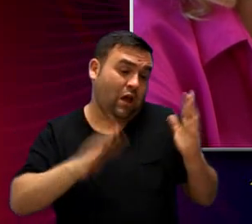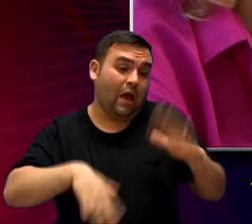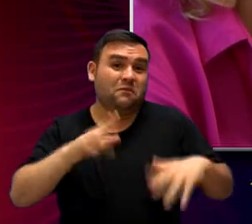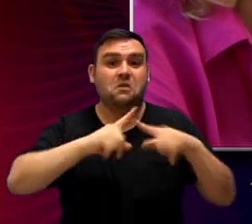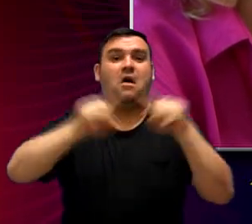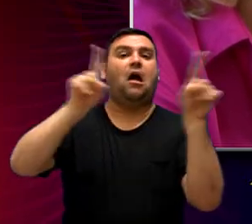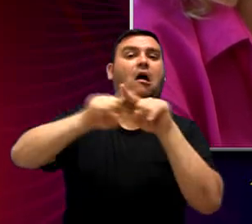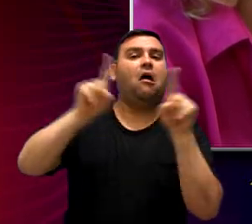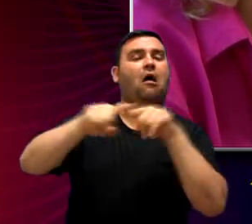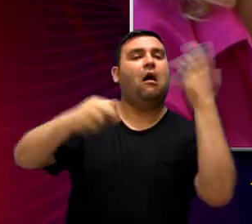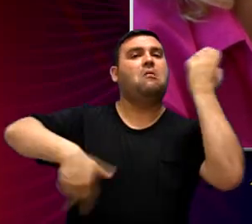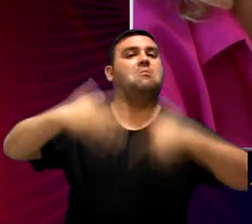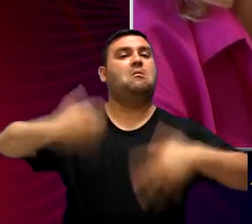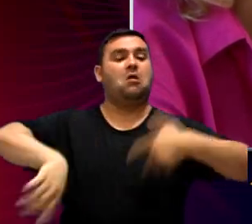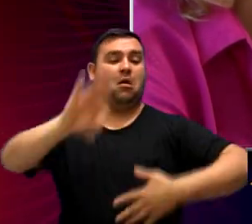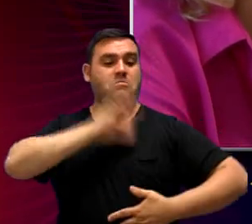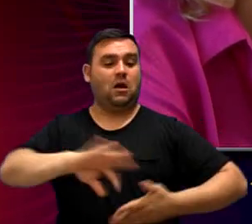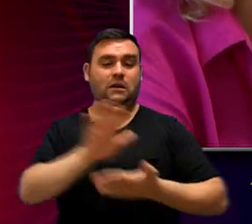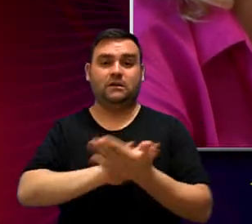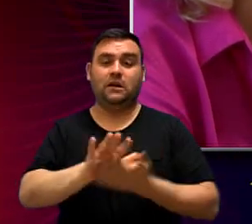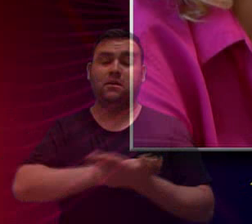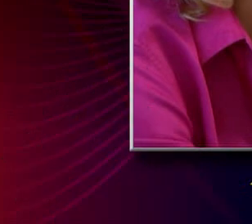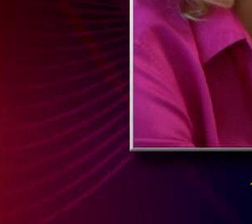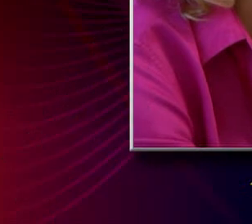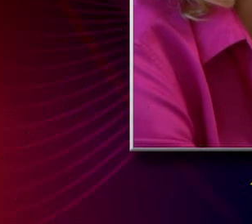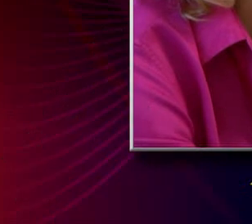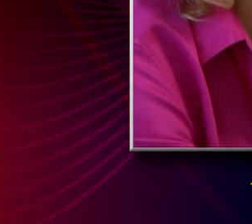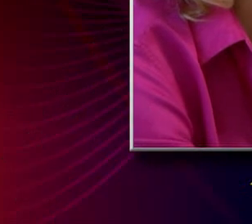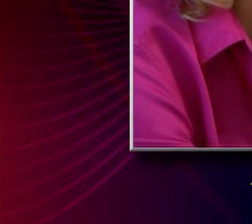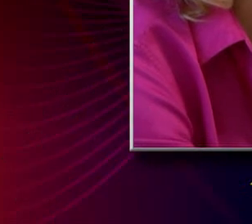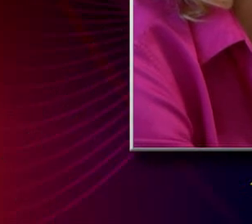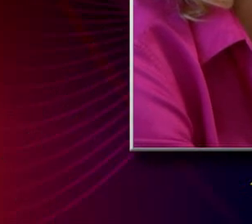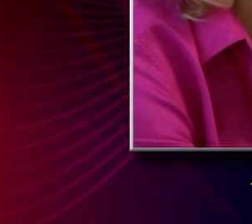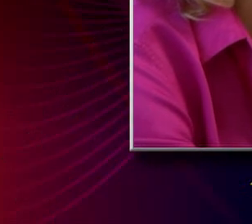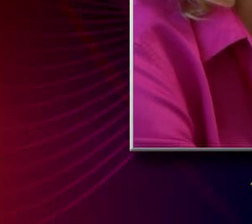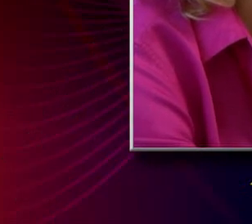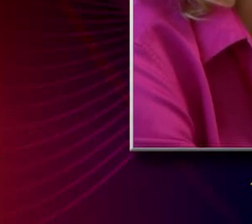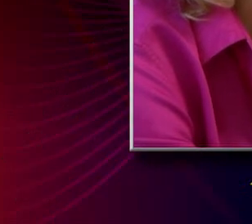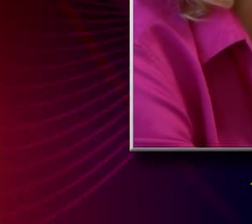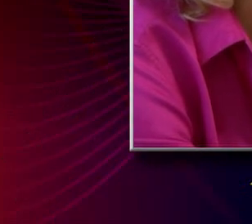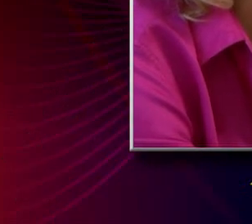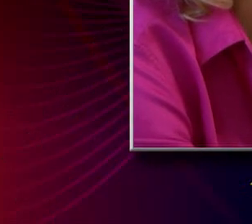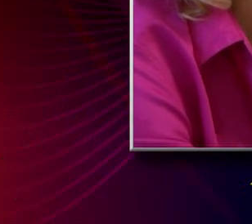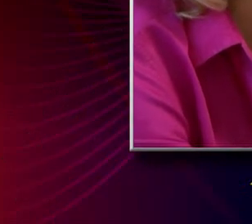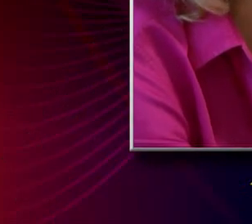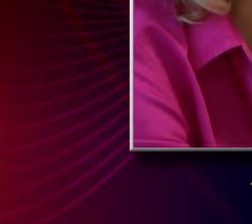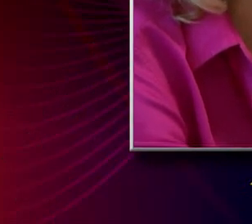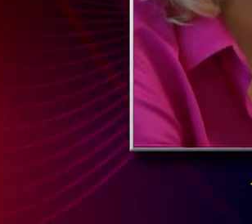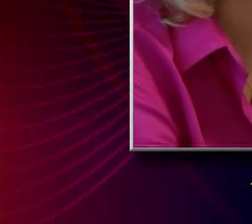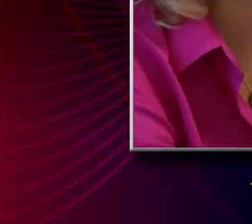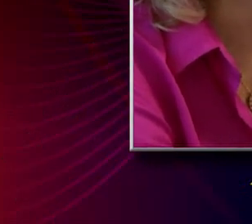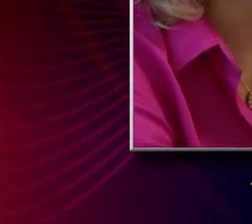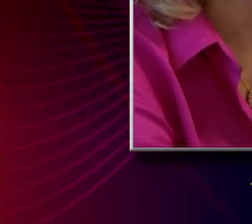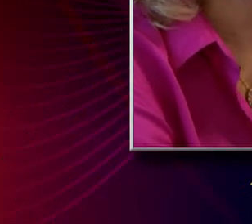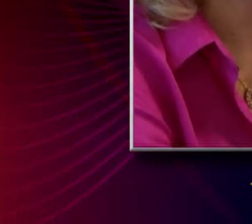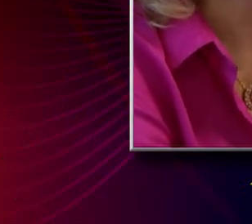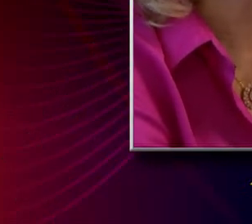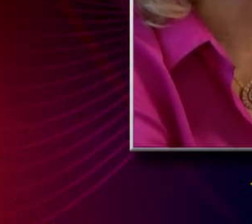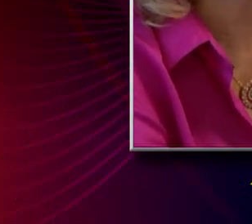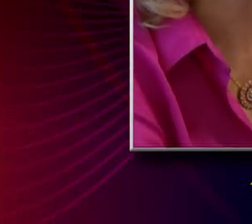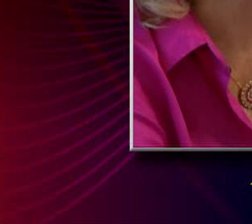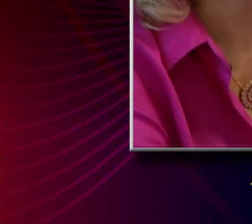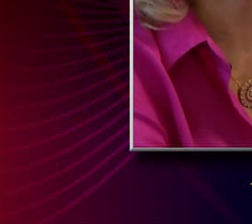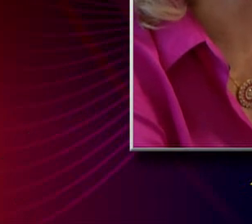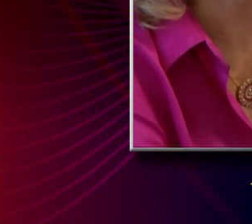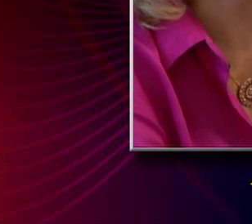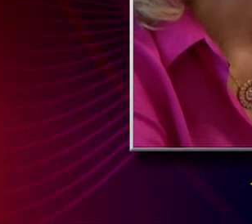vêm reclamar que não receberam, mas às vezes está faltando certidão. Às vezes está faltando documentação, isso eles não falam. Você está, né, se referindo à Santa Casa,